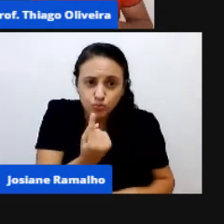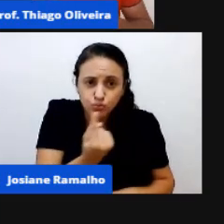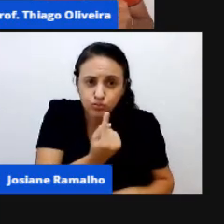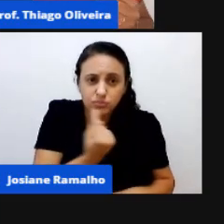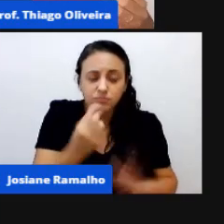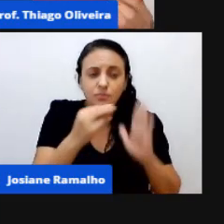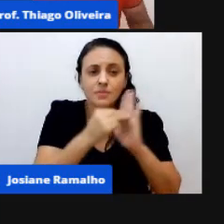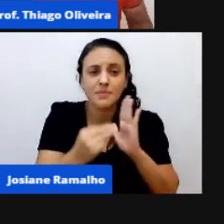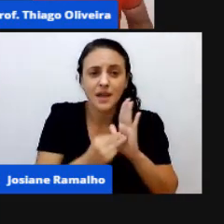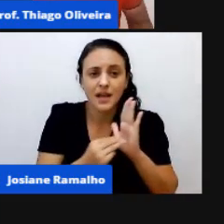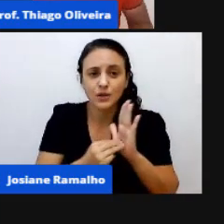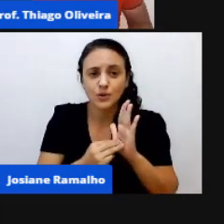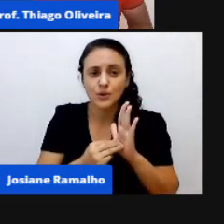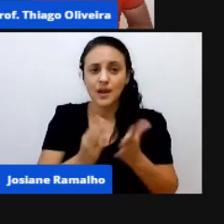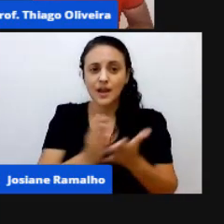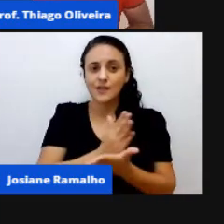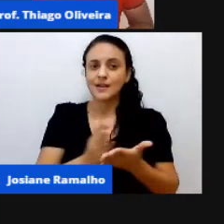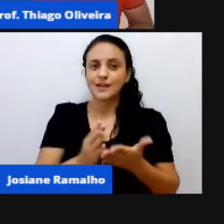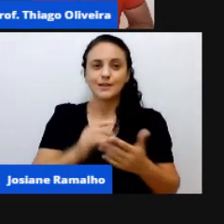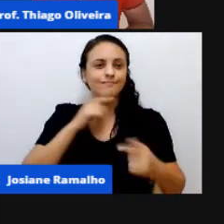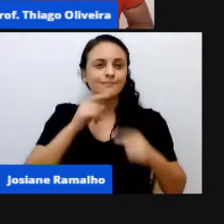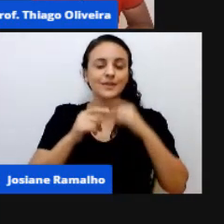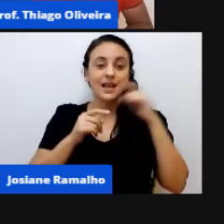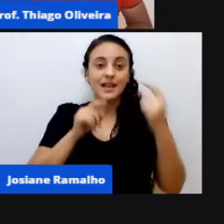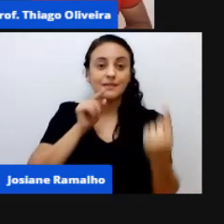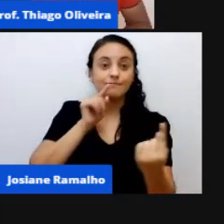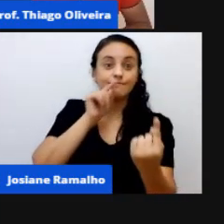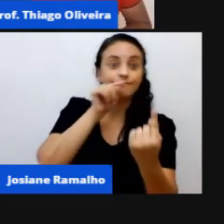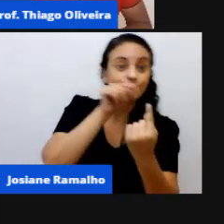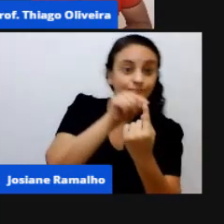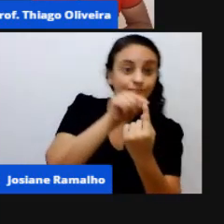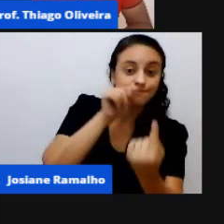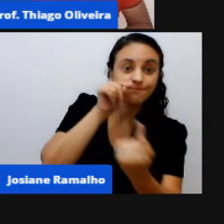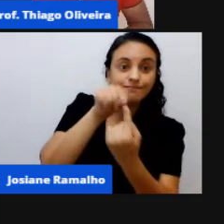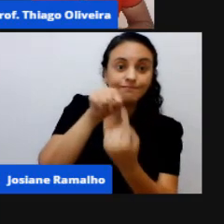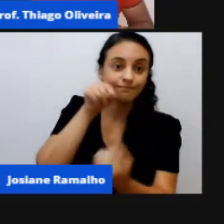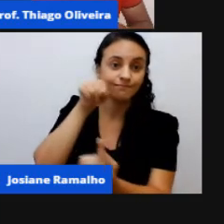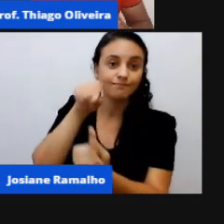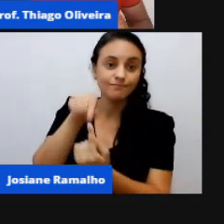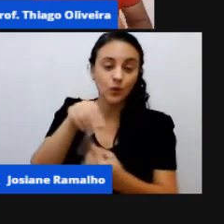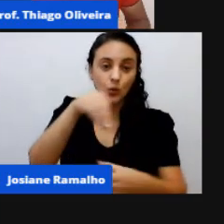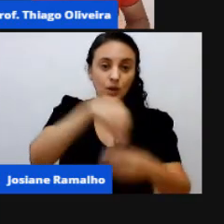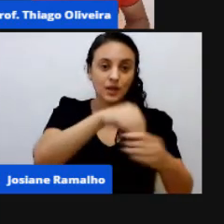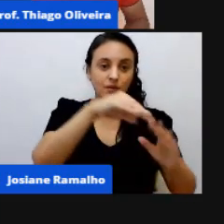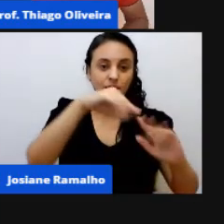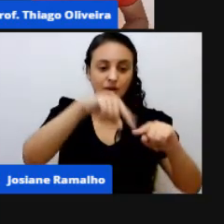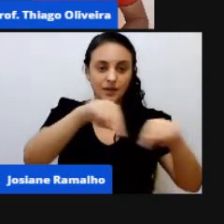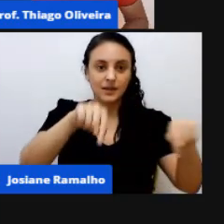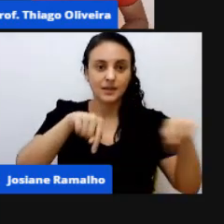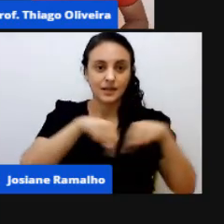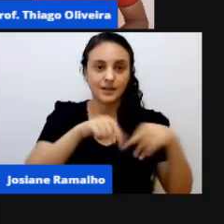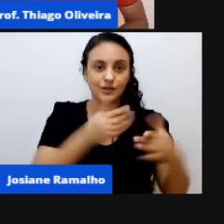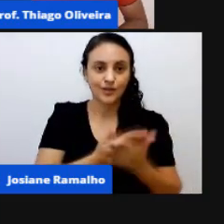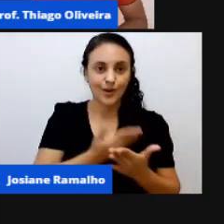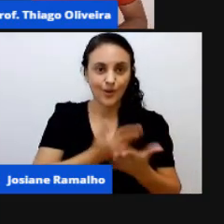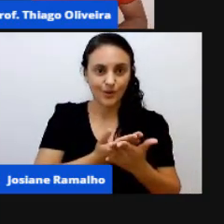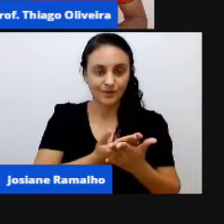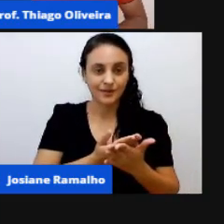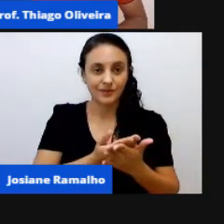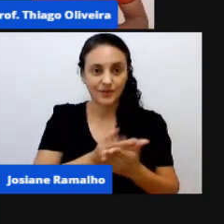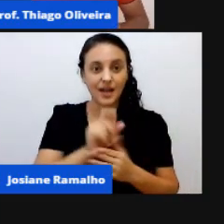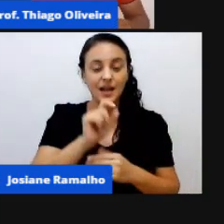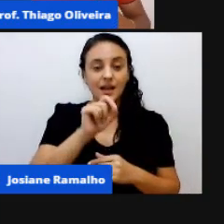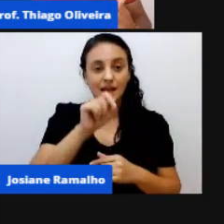as diversas memórias de aprendizagem existentes em uma sala de aula. Por isso é importante que o